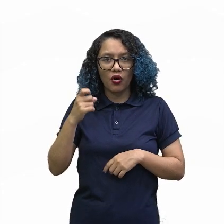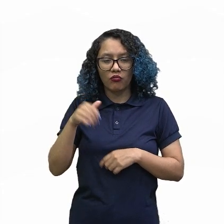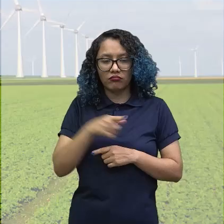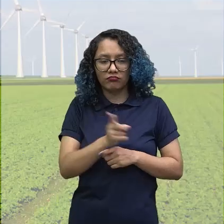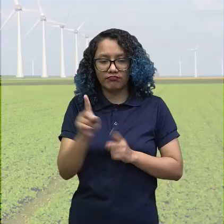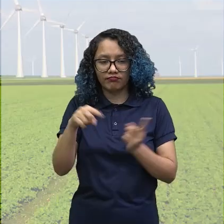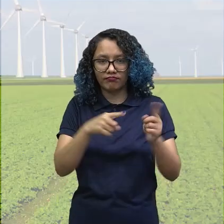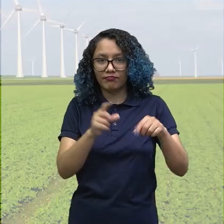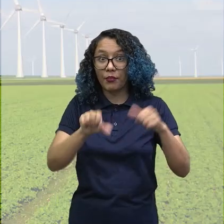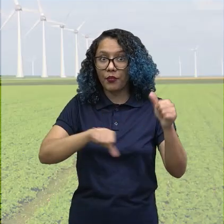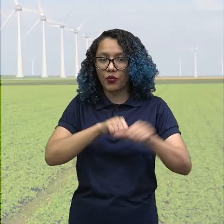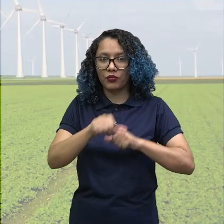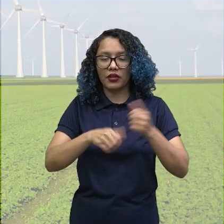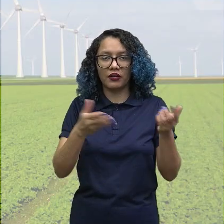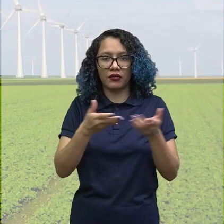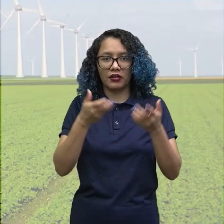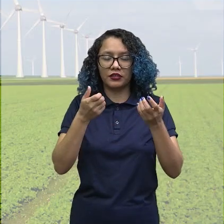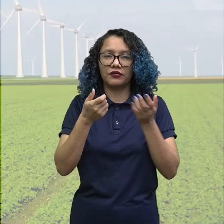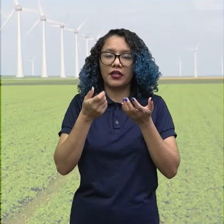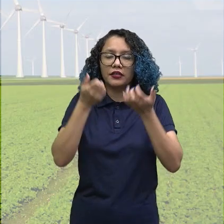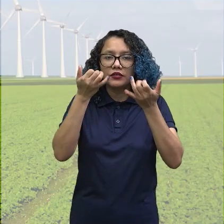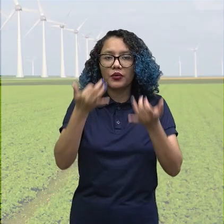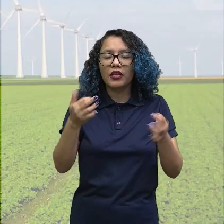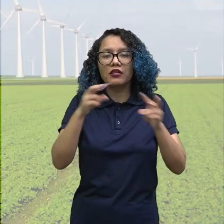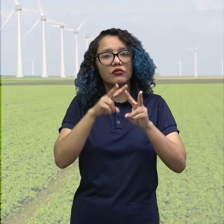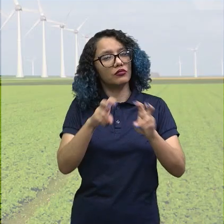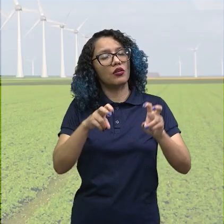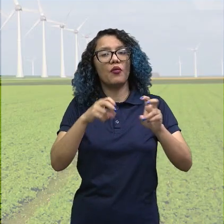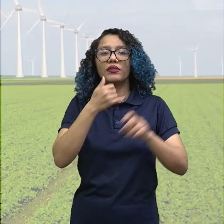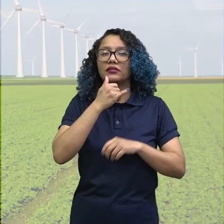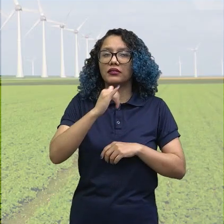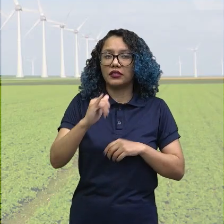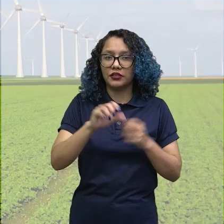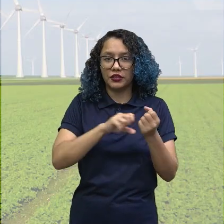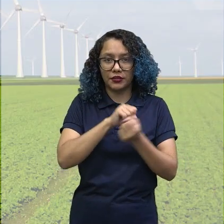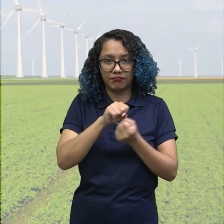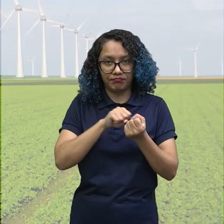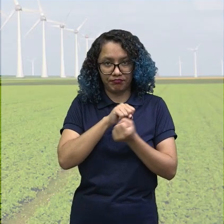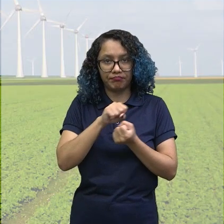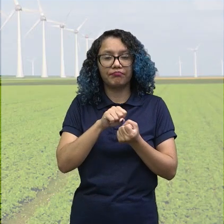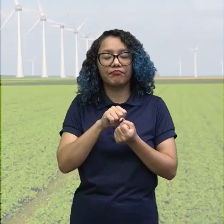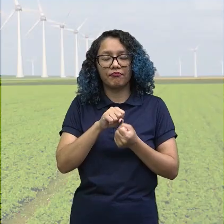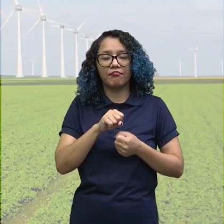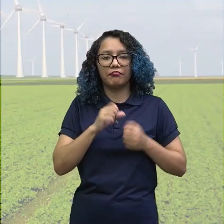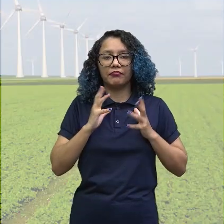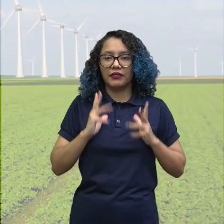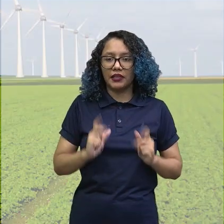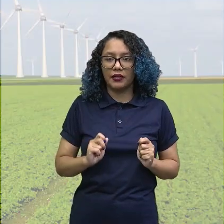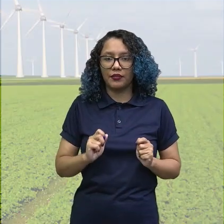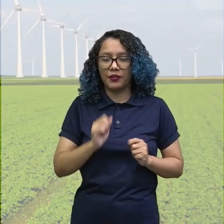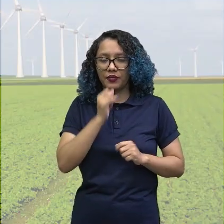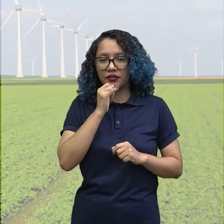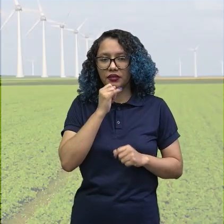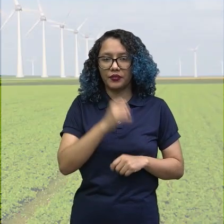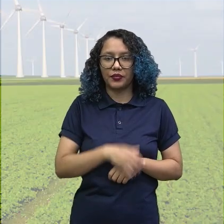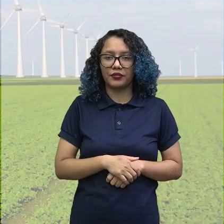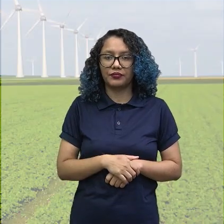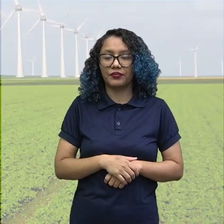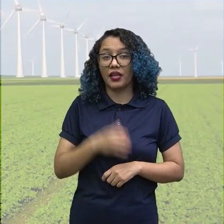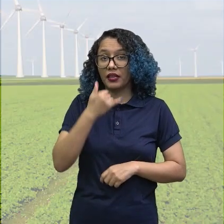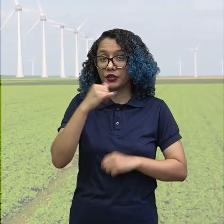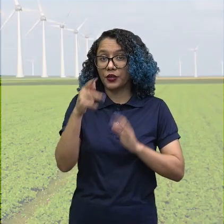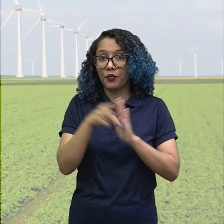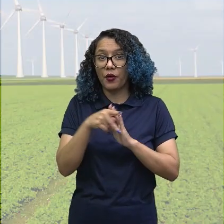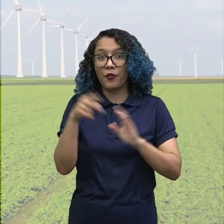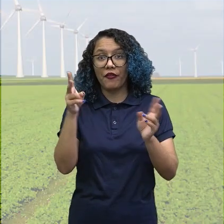sobre as energias, né, pessoal? Energias renováveis, como, por exemplo, a energia que vem dos ventos.